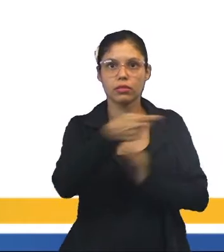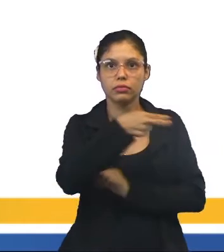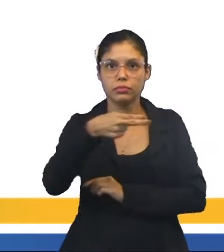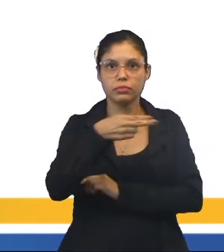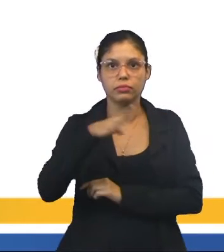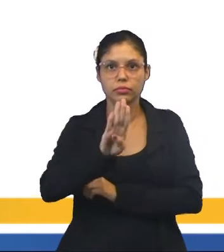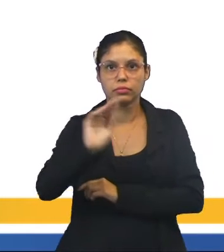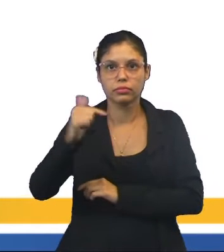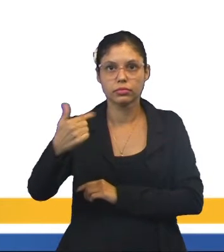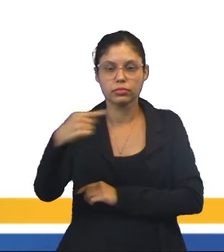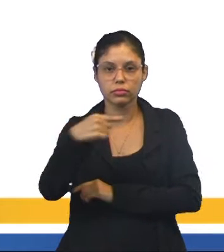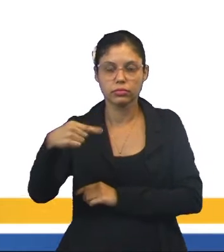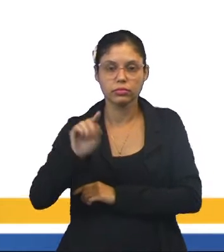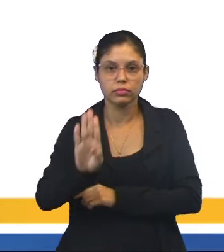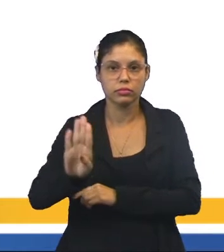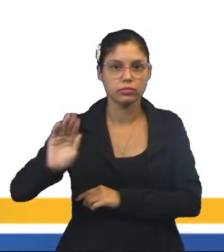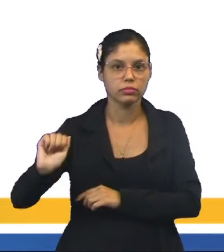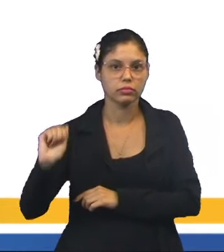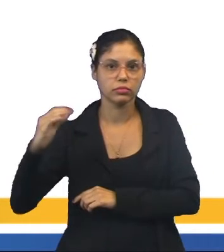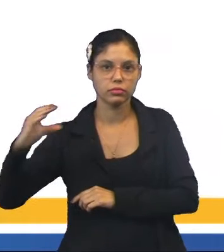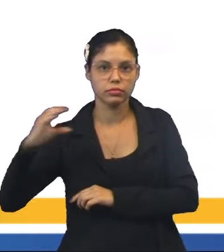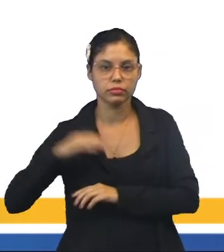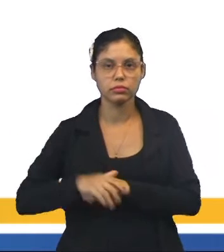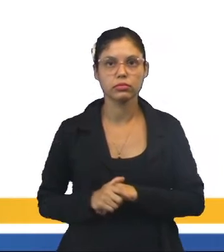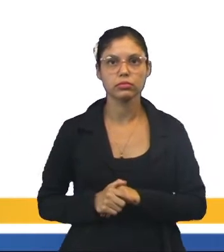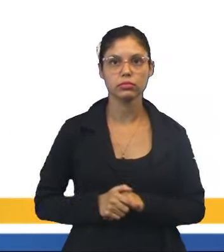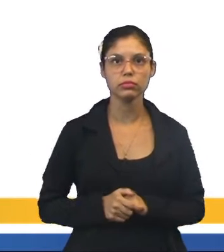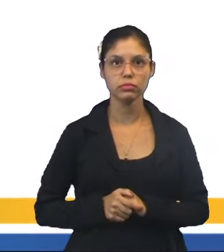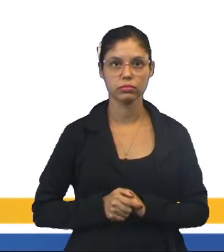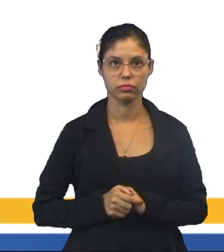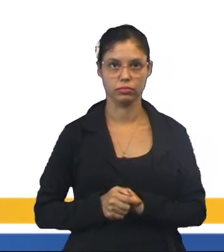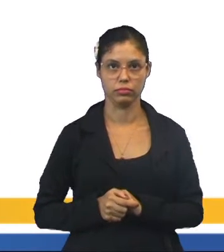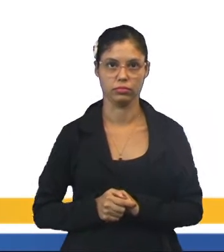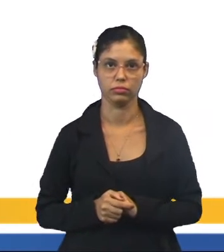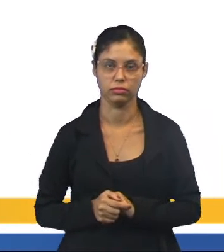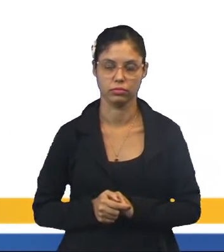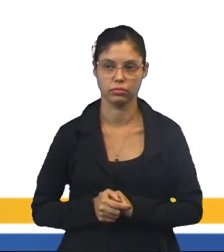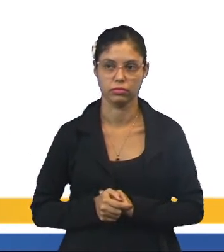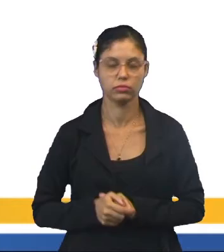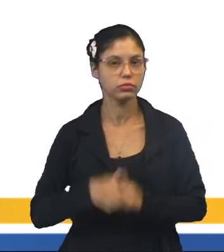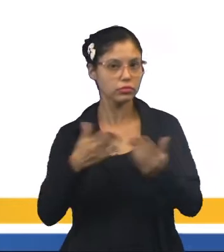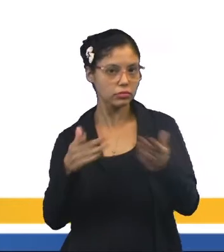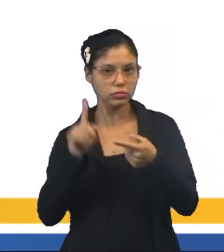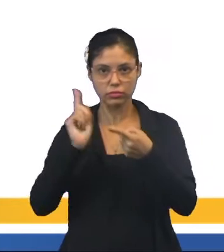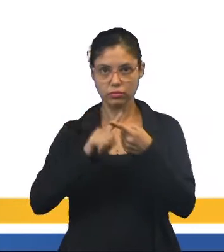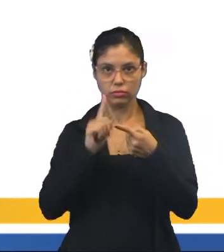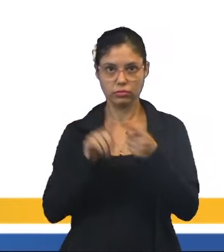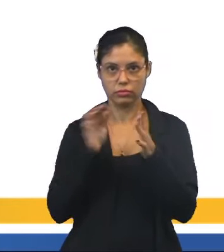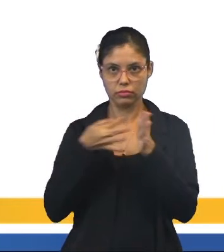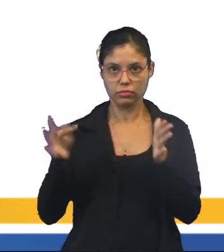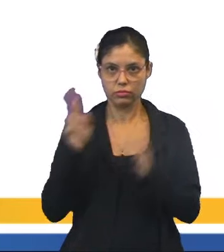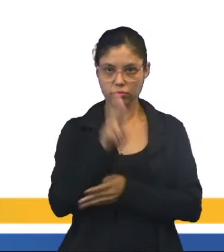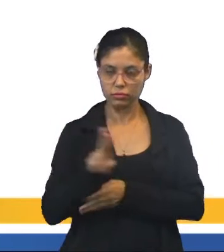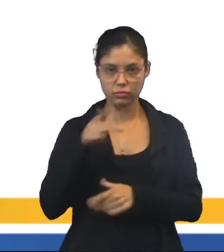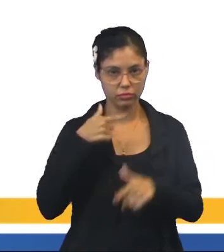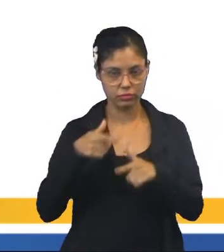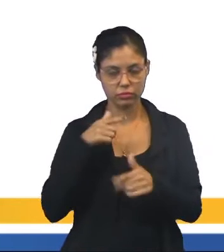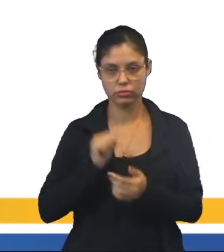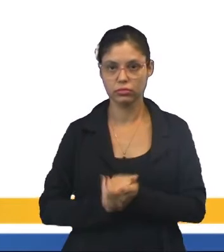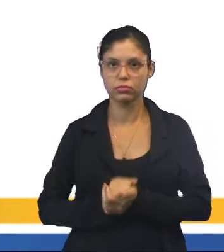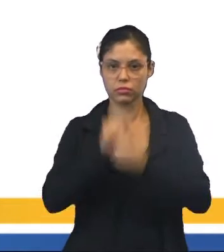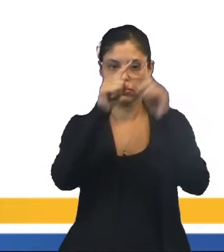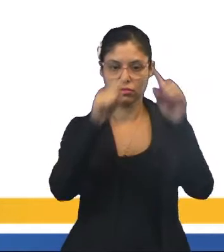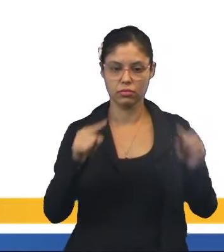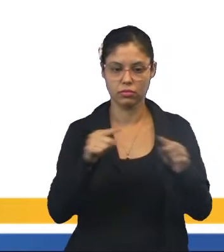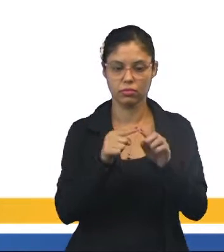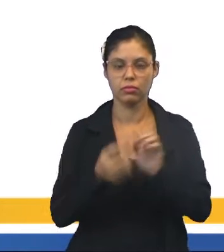delta é igual a b ao quadrado menos 4ac. Então, essa é a primeira fórmula que devemos trabalhar com o